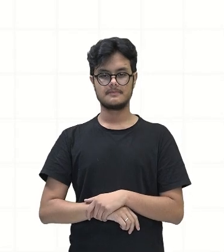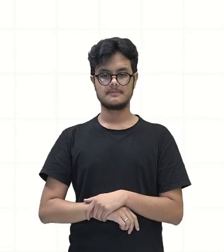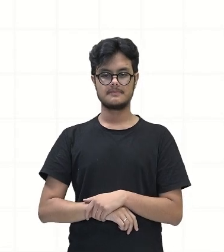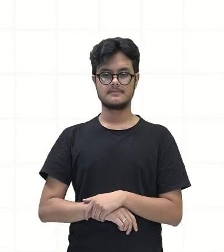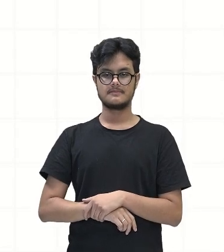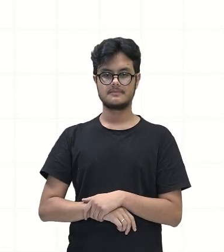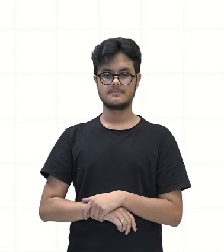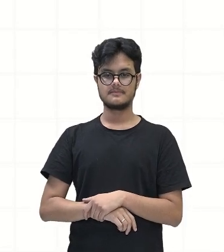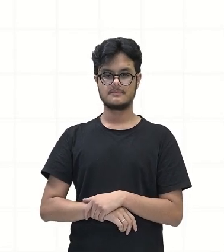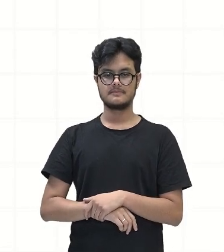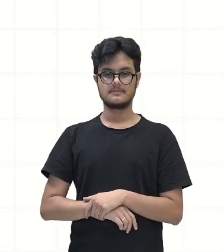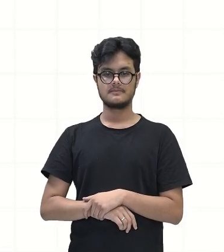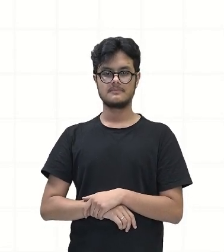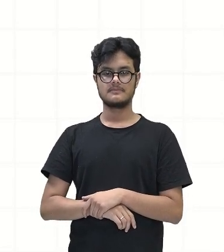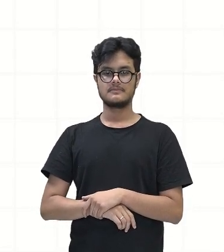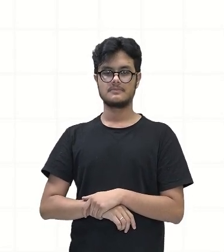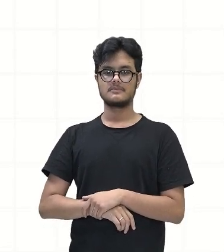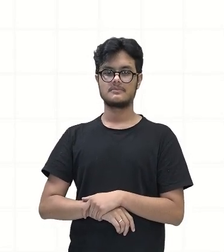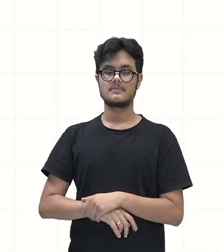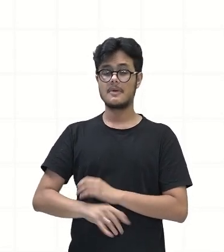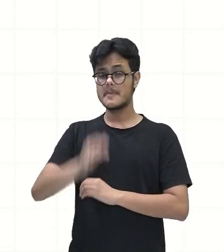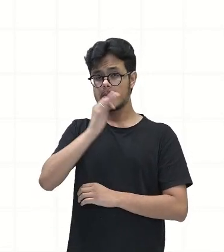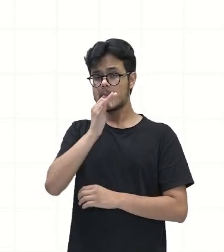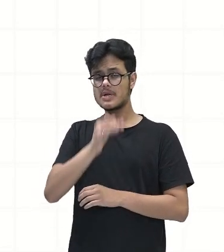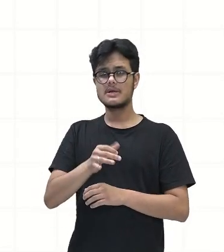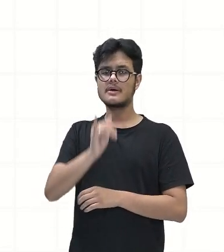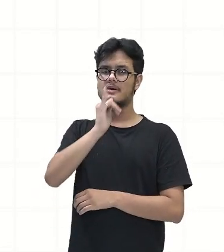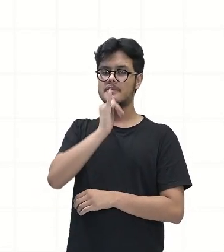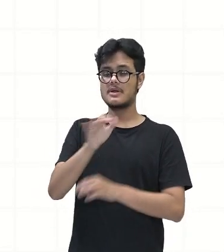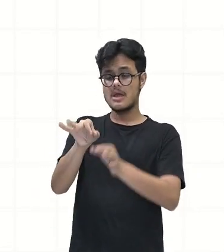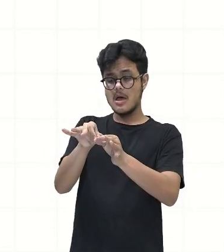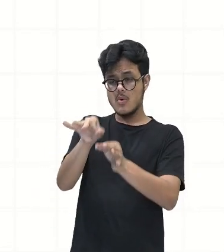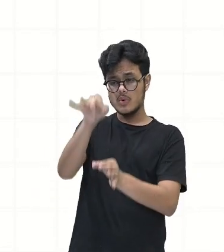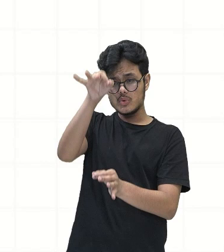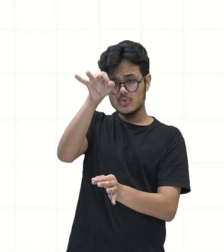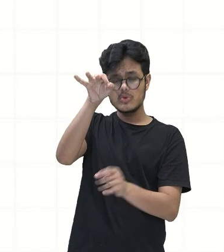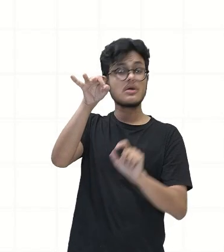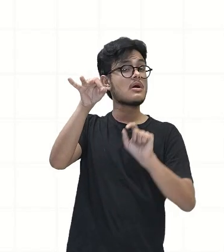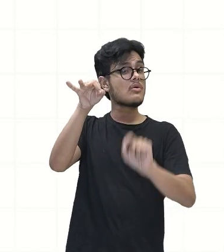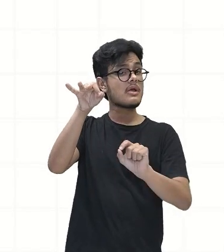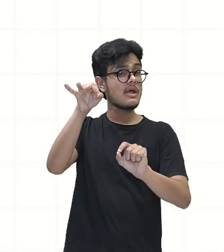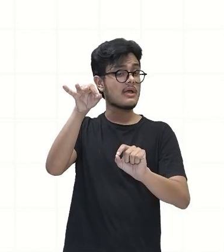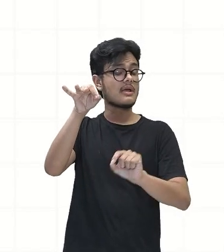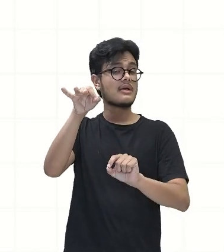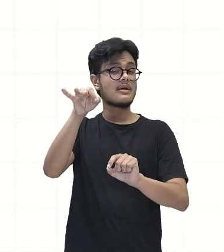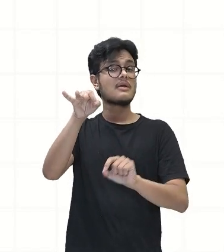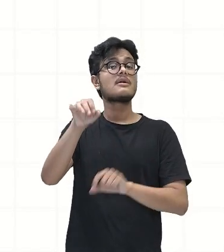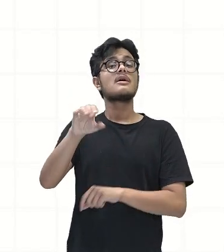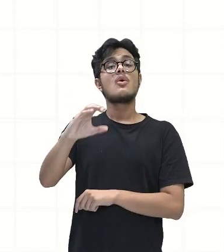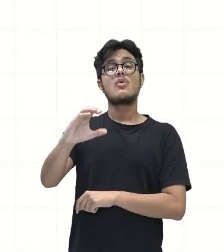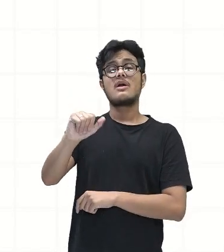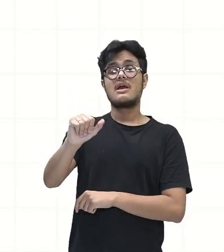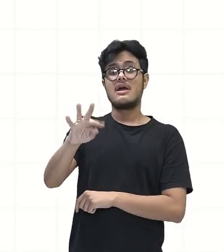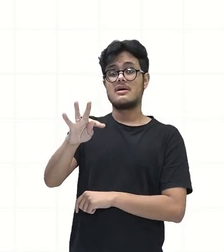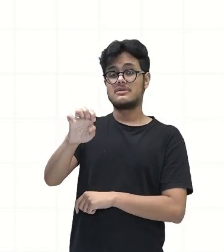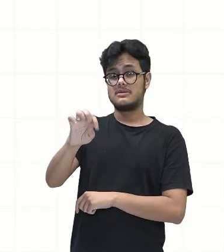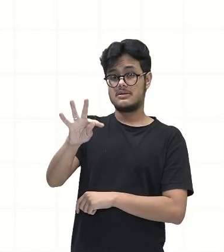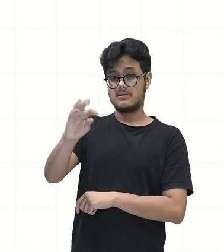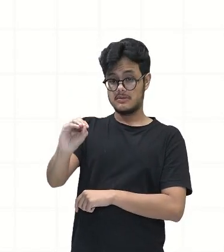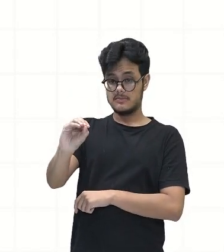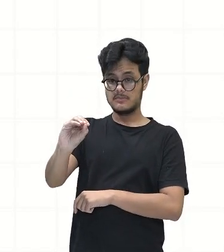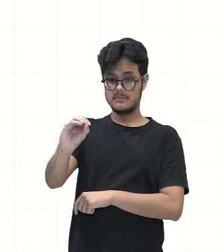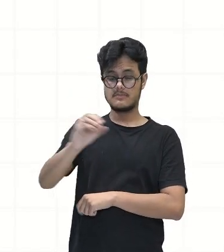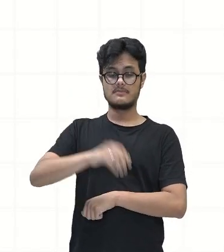A altura, né, que eu já risquei muito aqui, né? Essa altura aqui, olha só, é um cateto, né? Então,